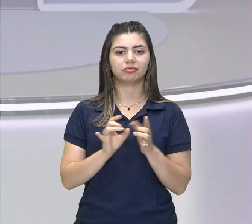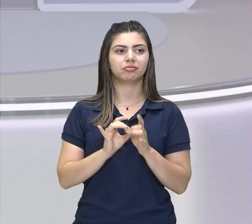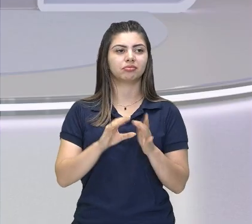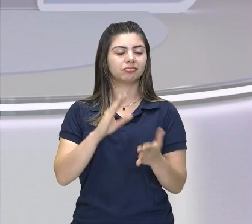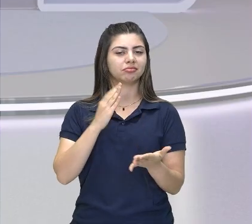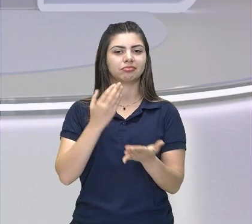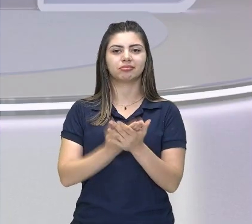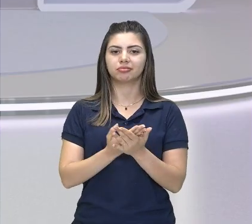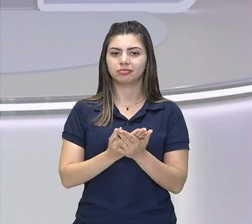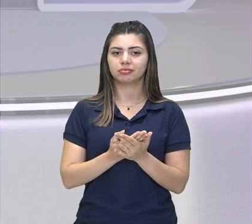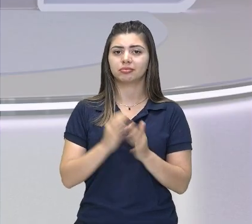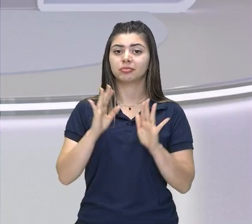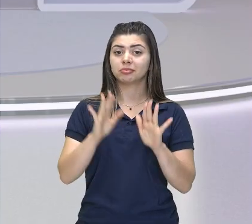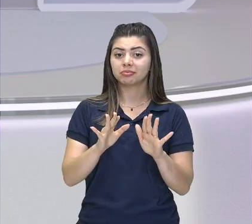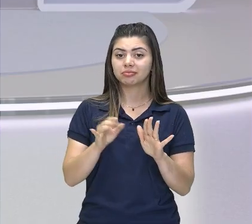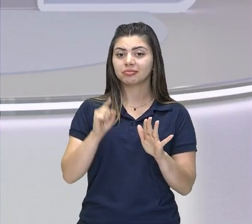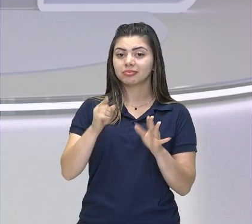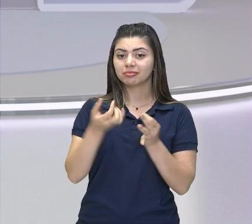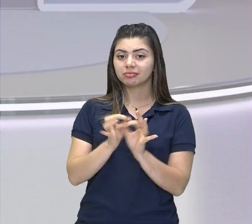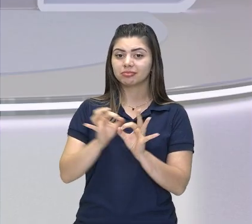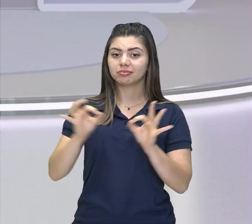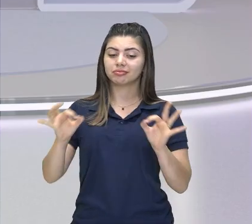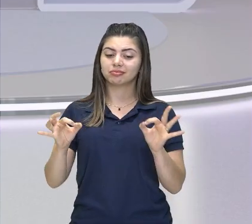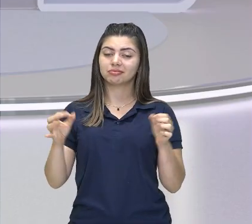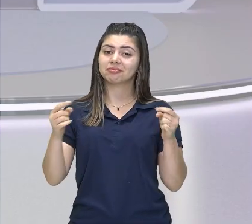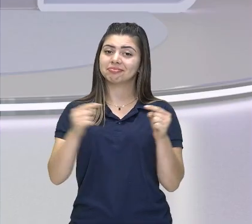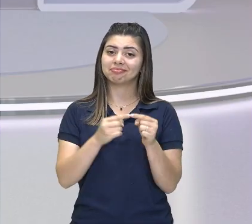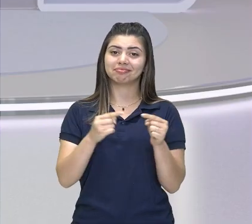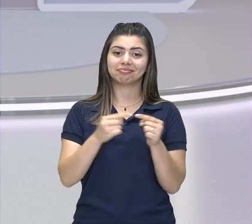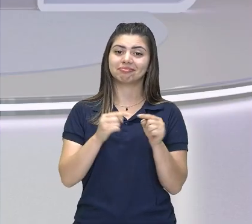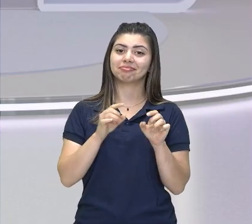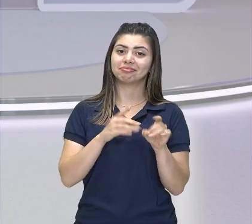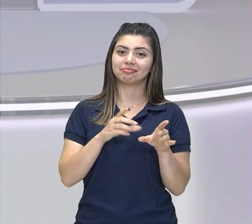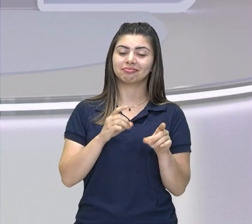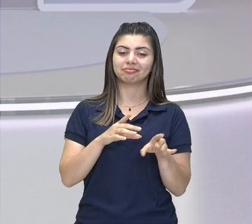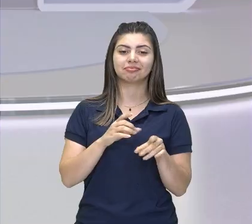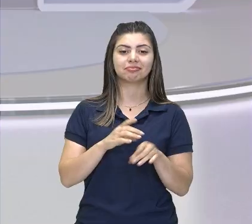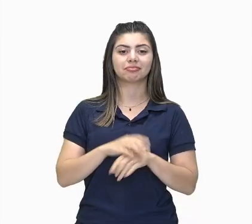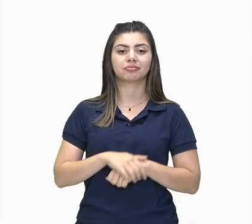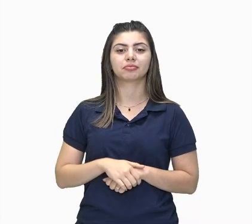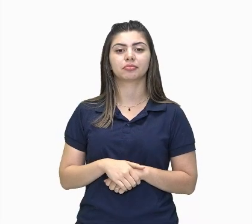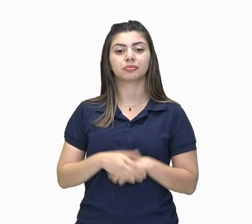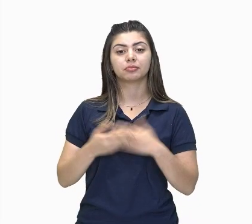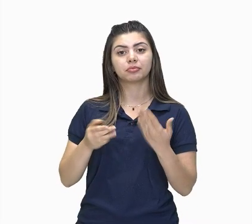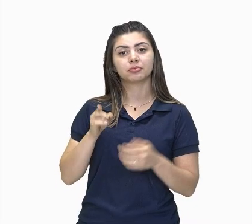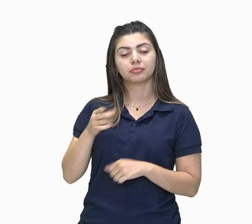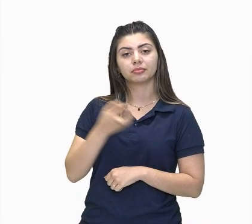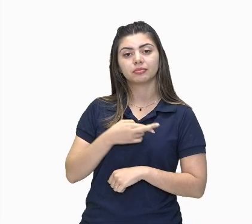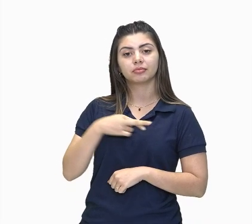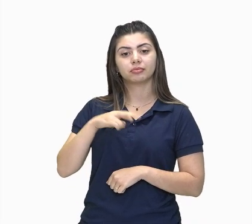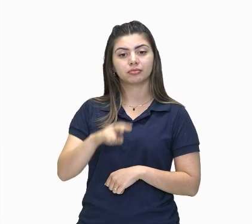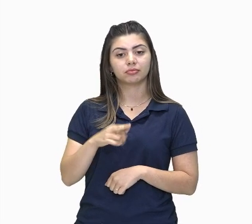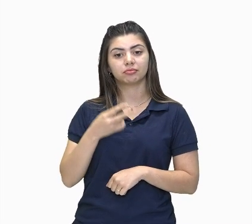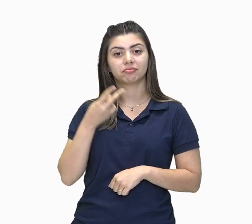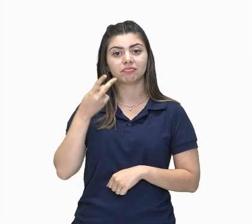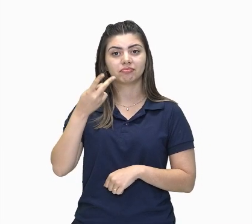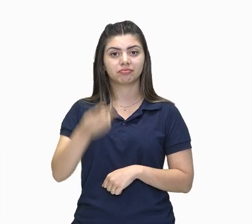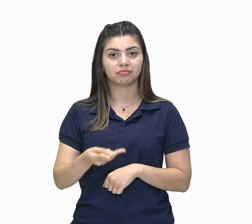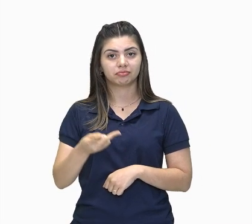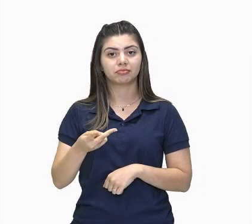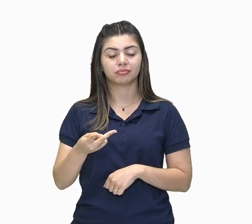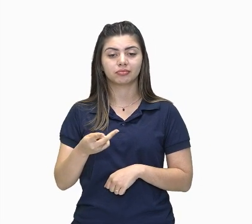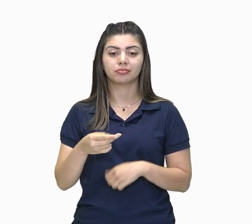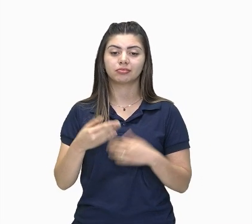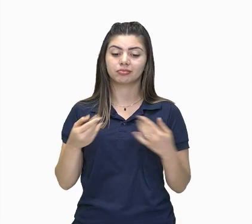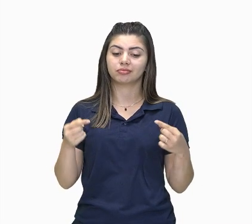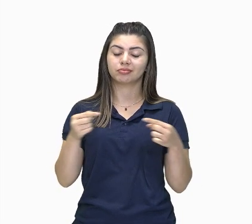crer. Ela afirmar isso, quando alguém daquela religião, ou quando aquela religião afirma essas coisas, isso